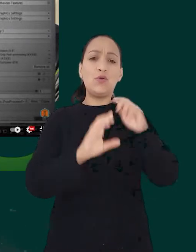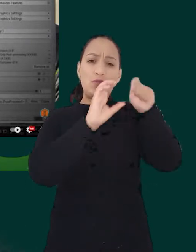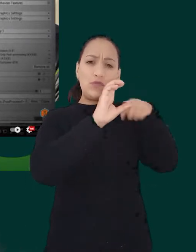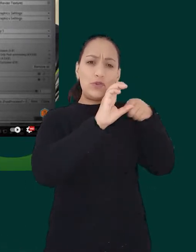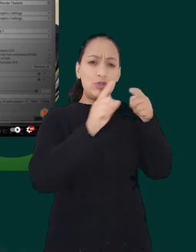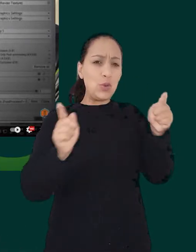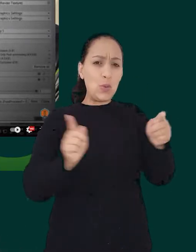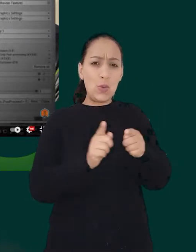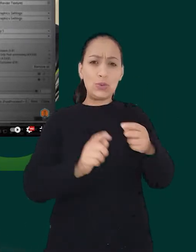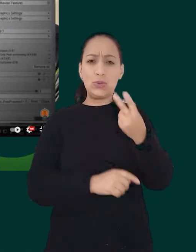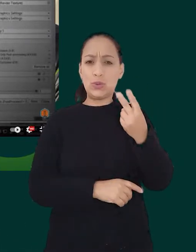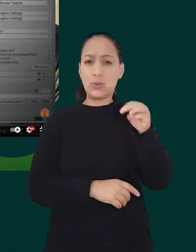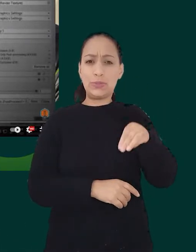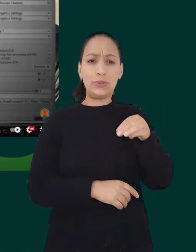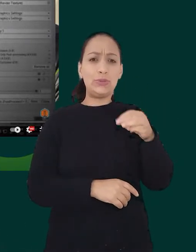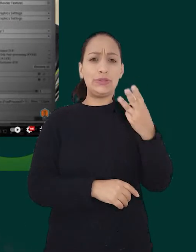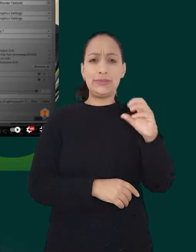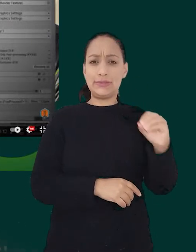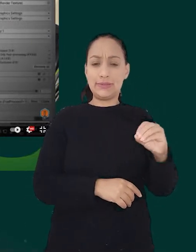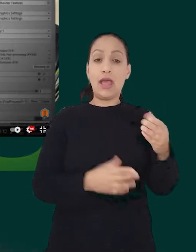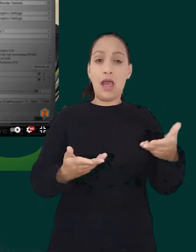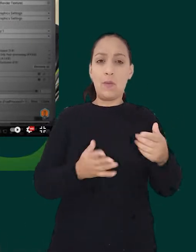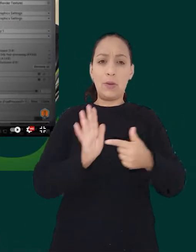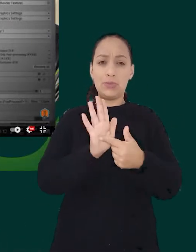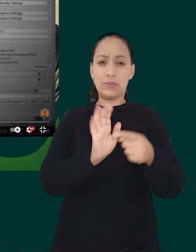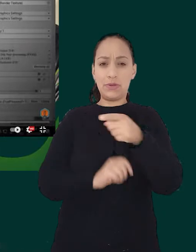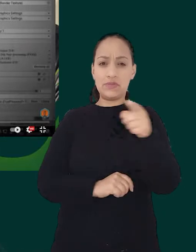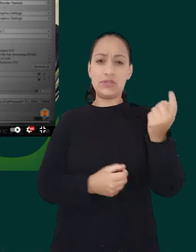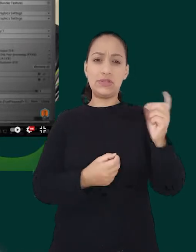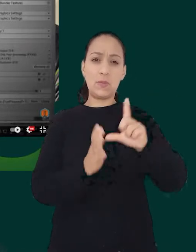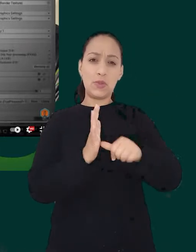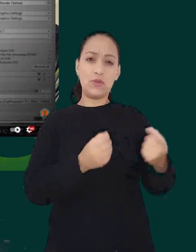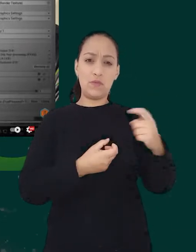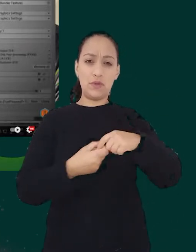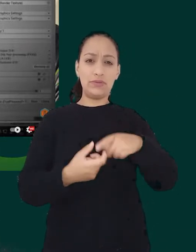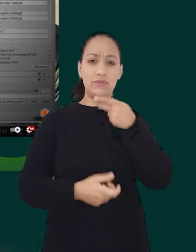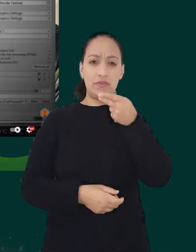30. Eu quero mostrar então um trechinho dele, eu já volto a falar.